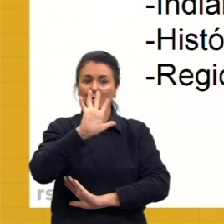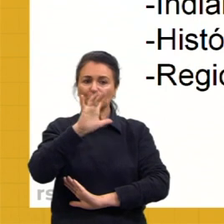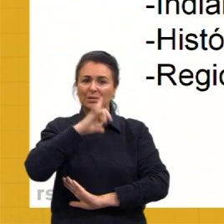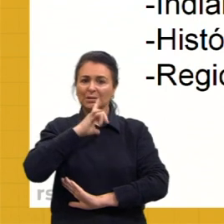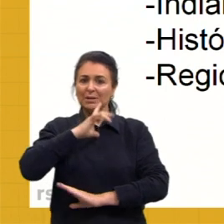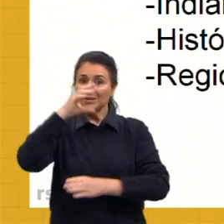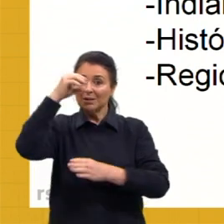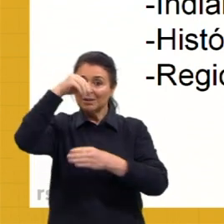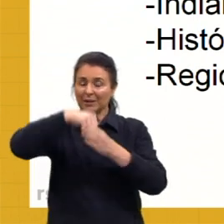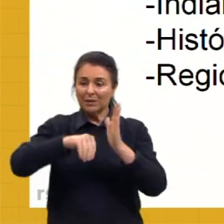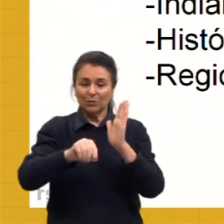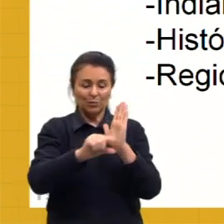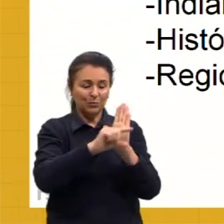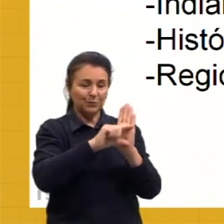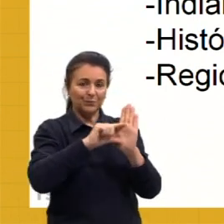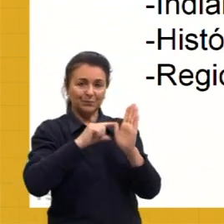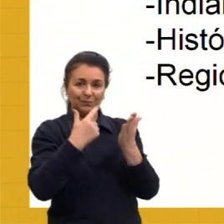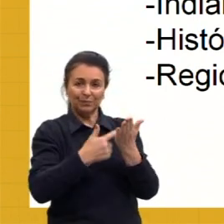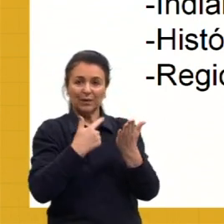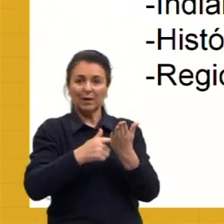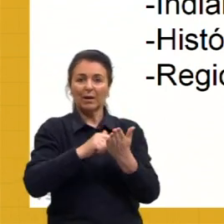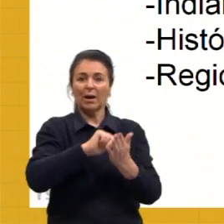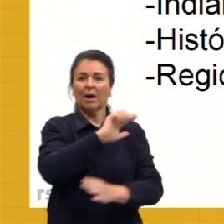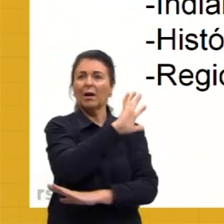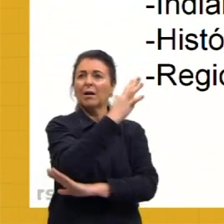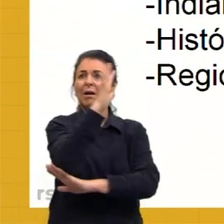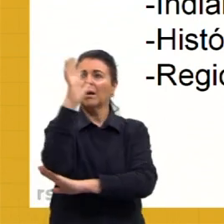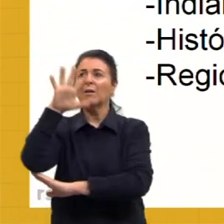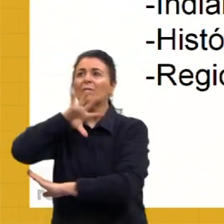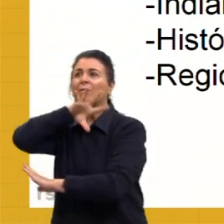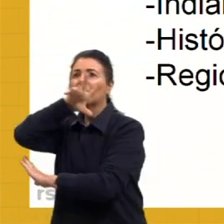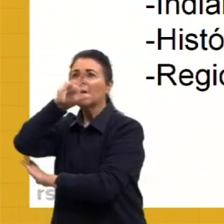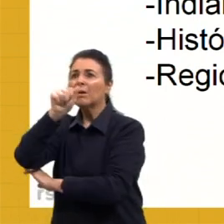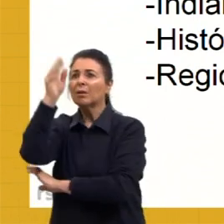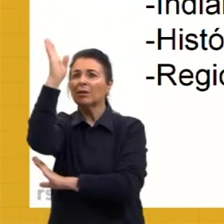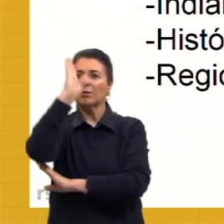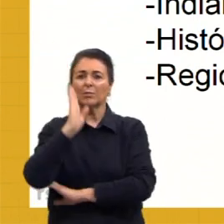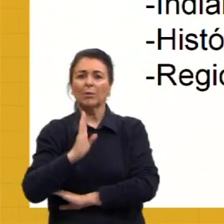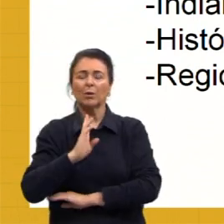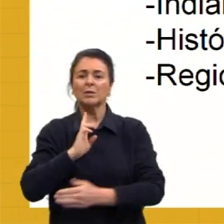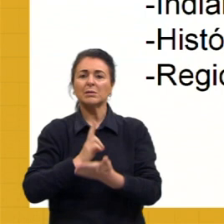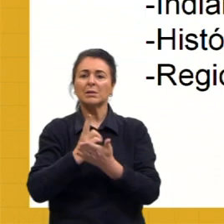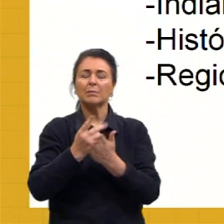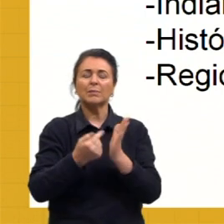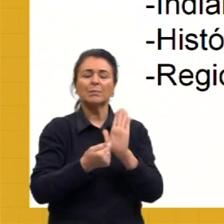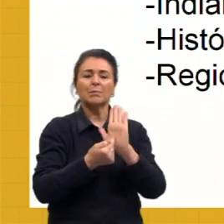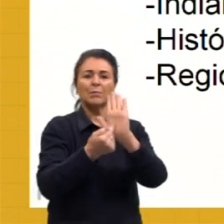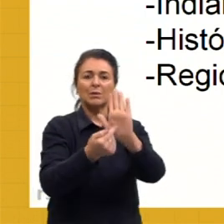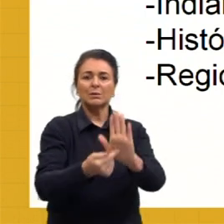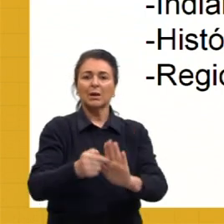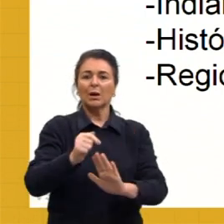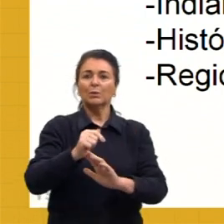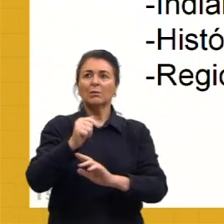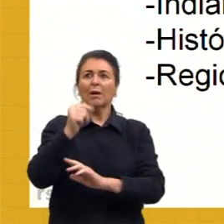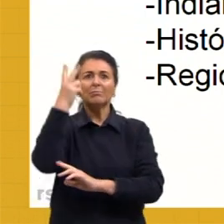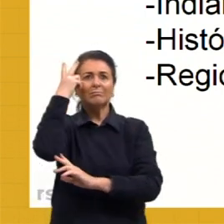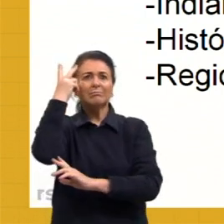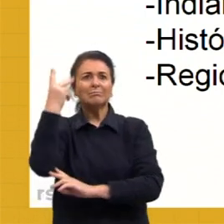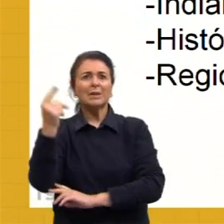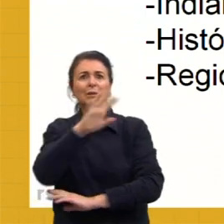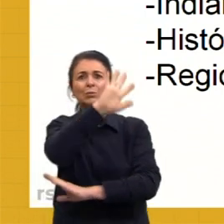que é a fauna a flora né do Brasil sempre evidenciando exaltando a natureza do Brasil o